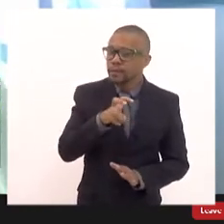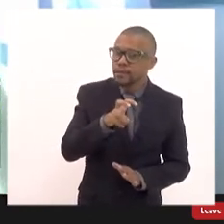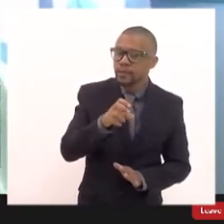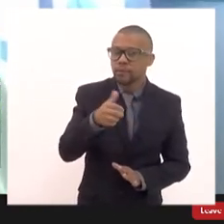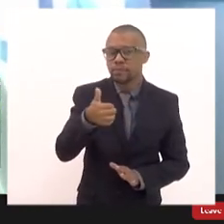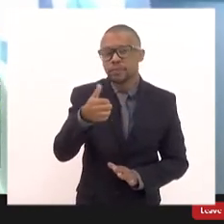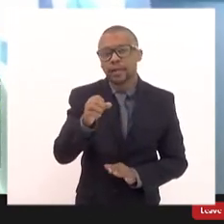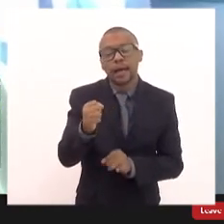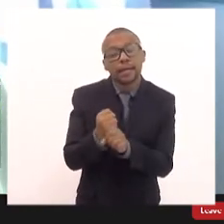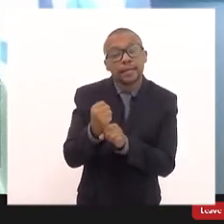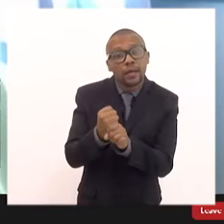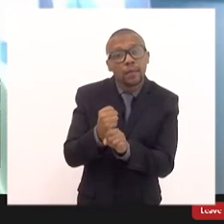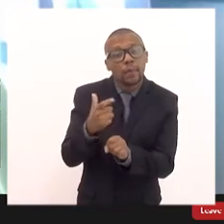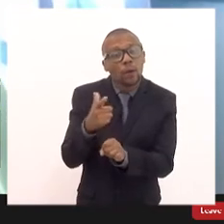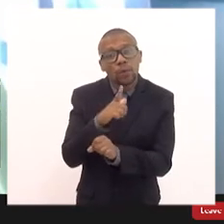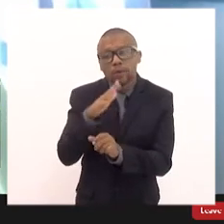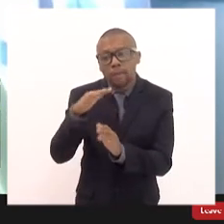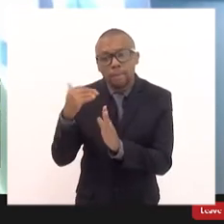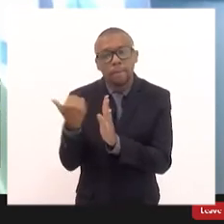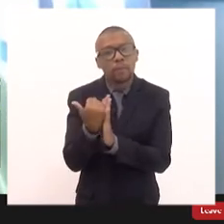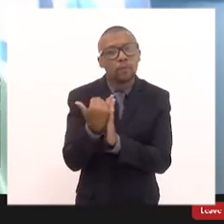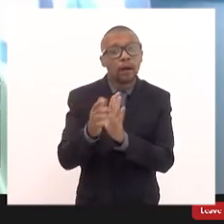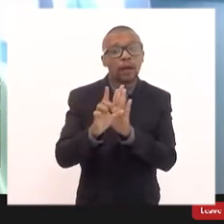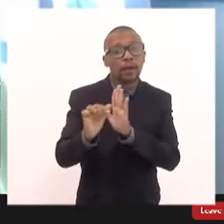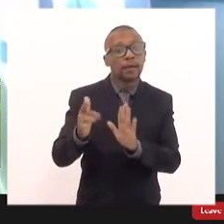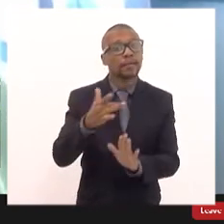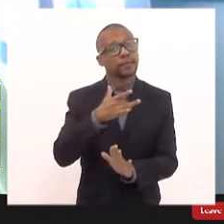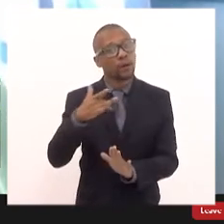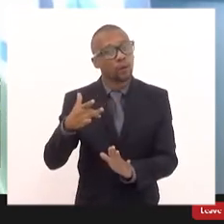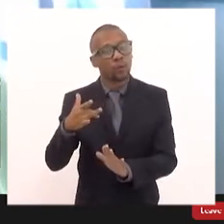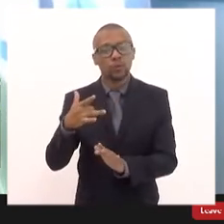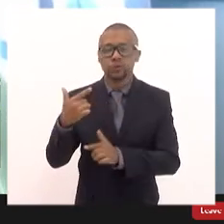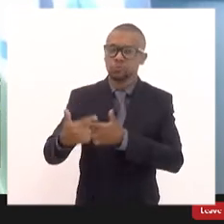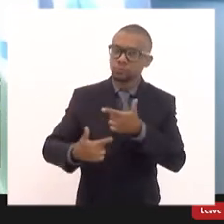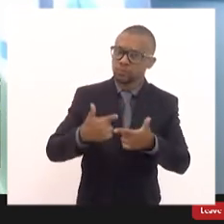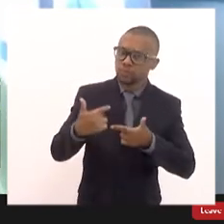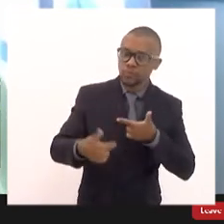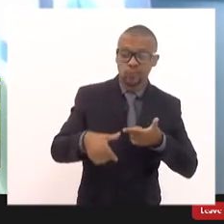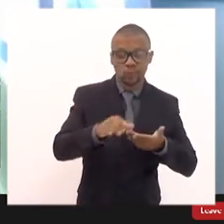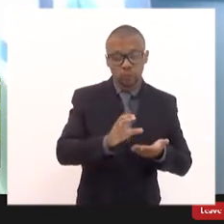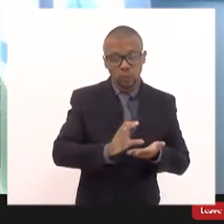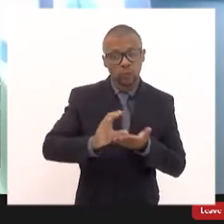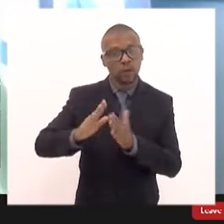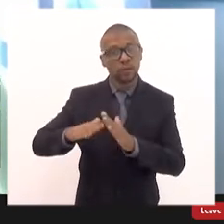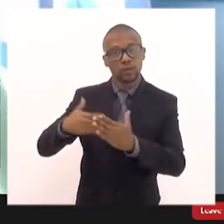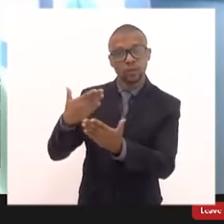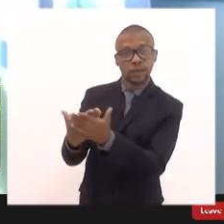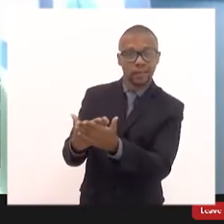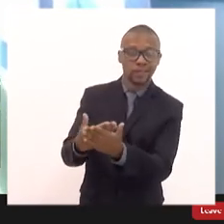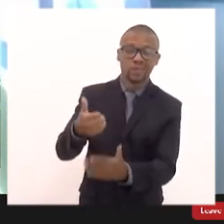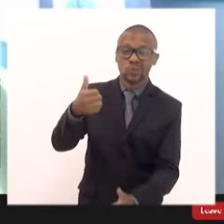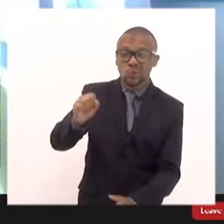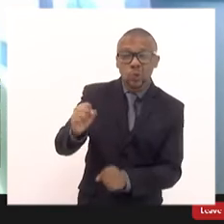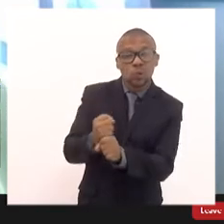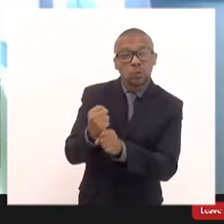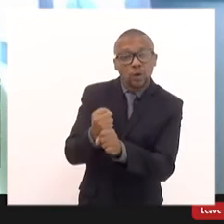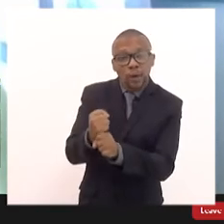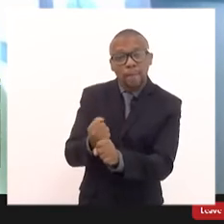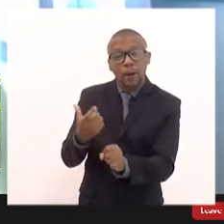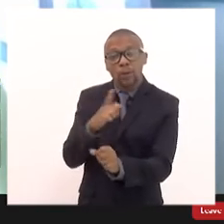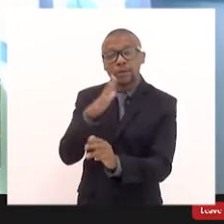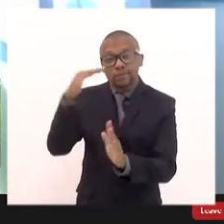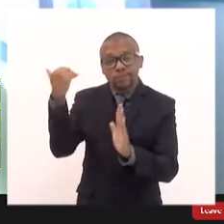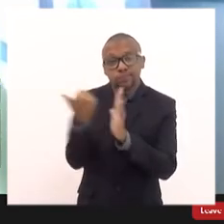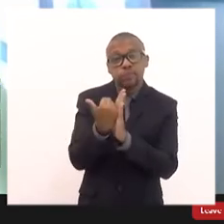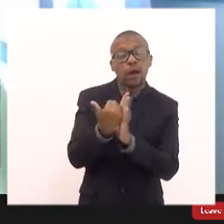cumpridas. Leis de saúde do trabalhador, a lei dos conselhos escolares demorou 18 anos para ser cumprida, a lei do